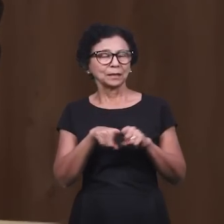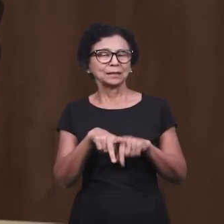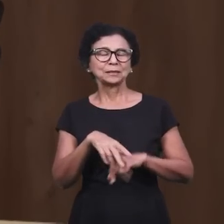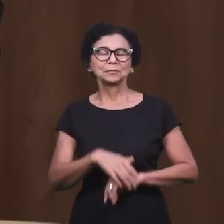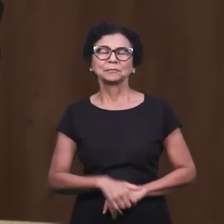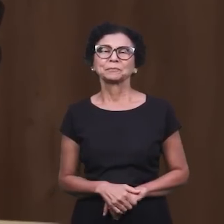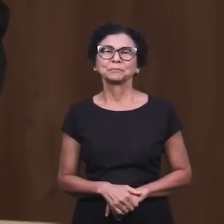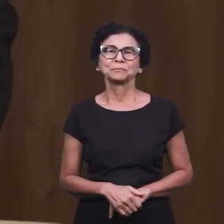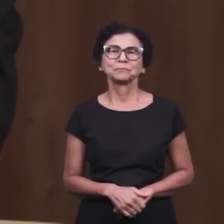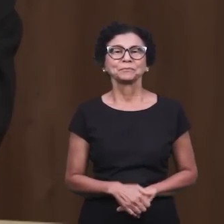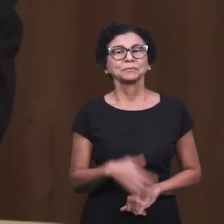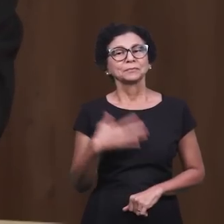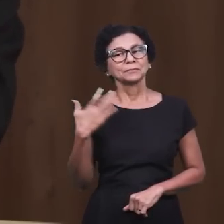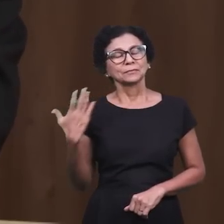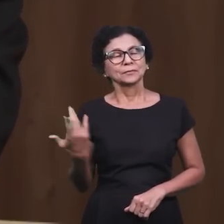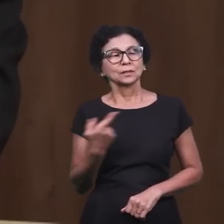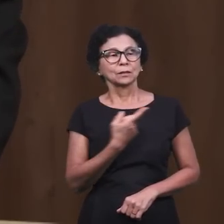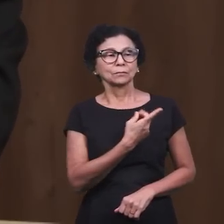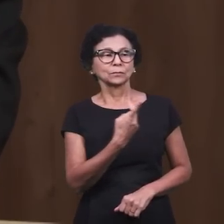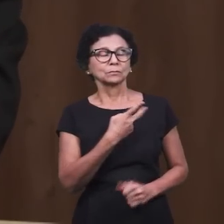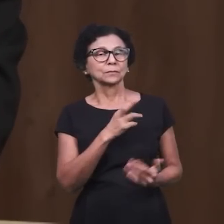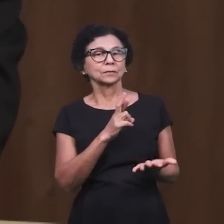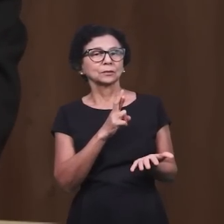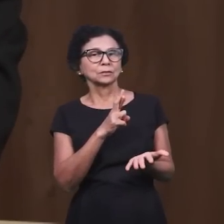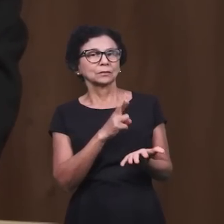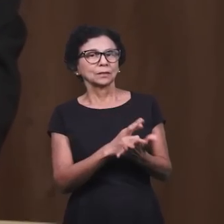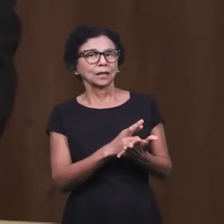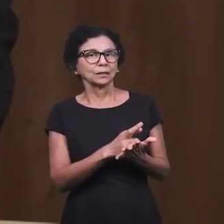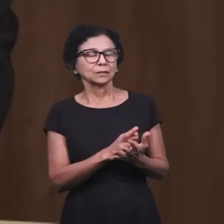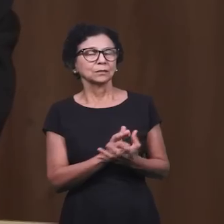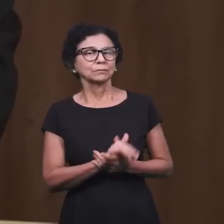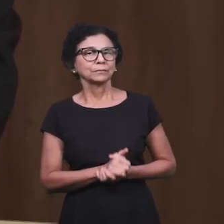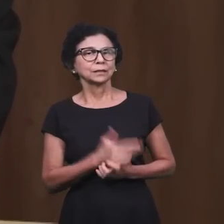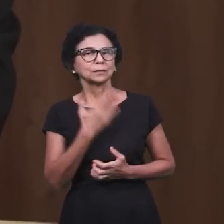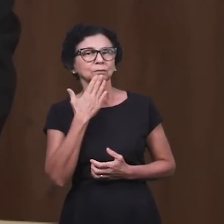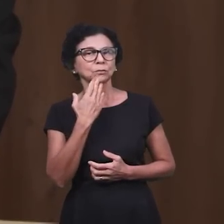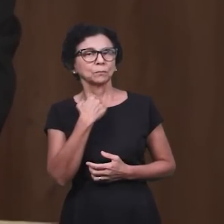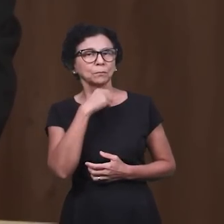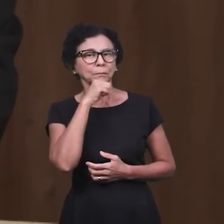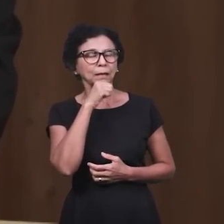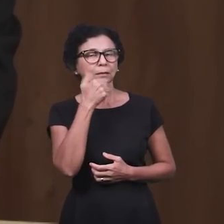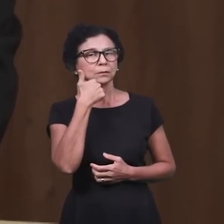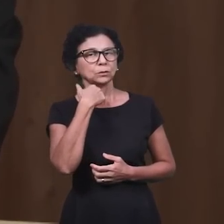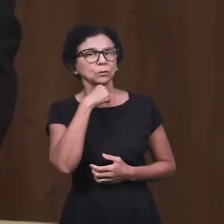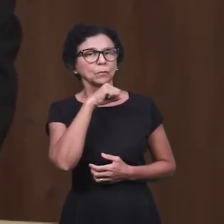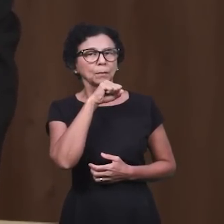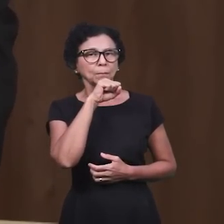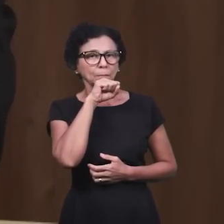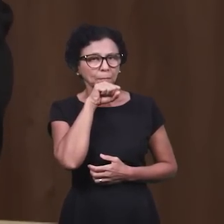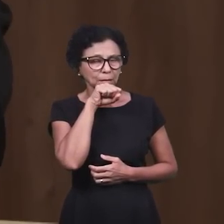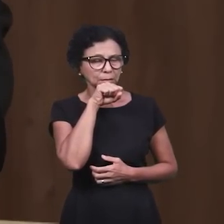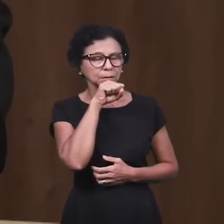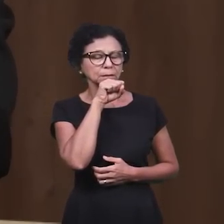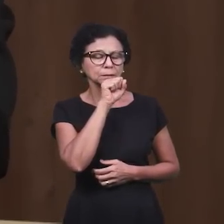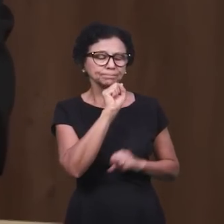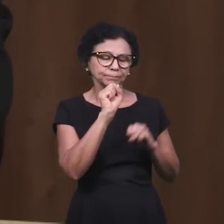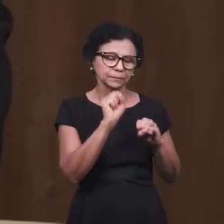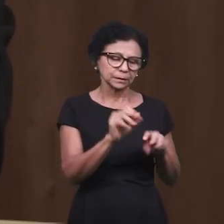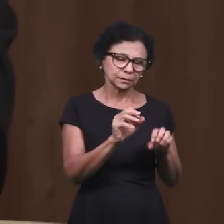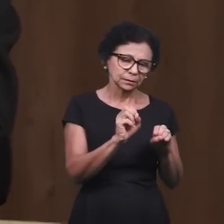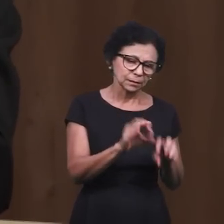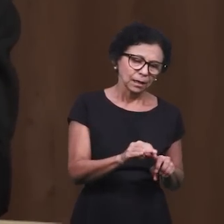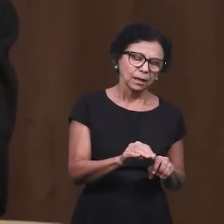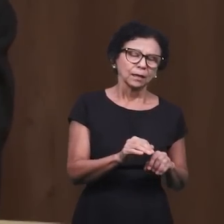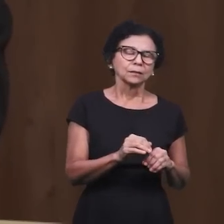somente pregada. São flechas que alcançaram o alvo do ministério. Há tantos